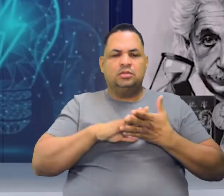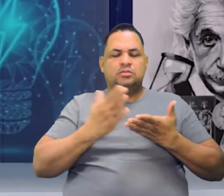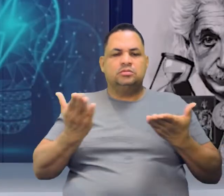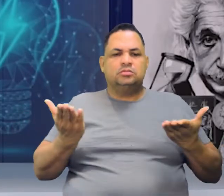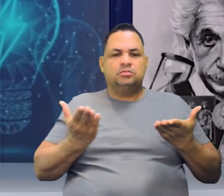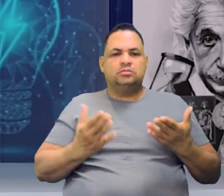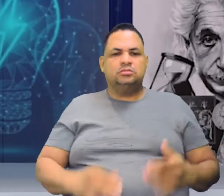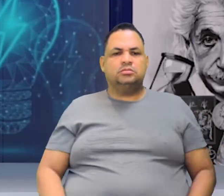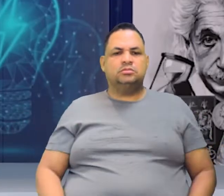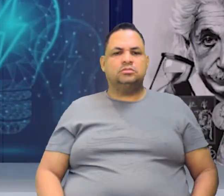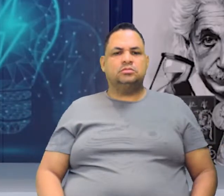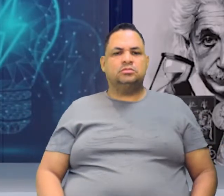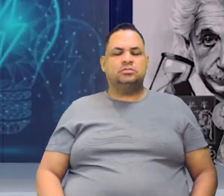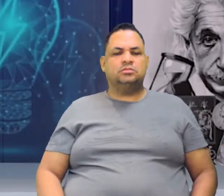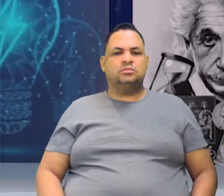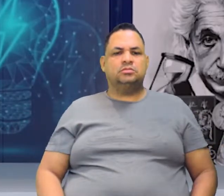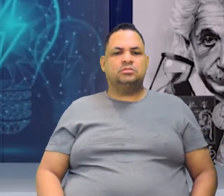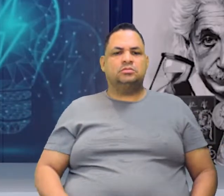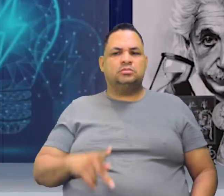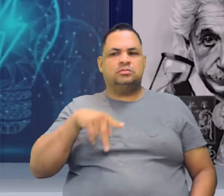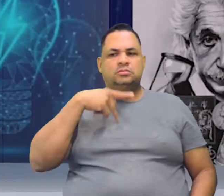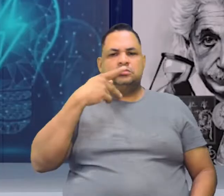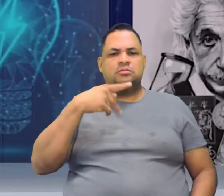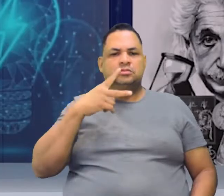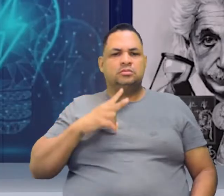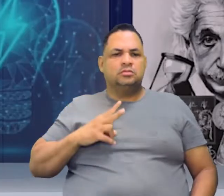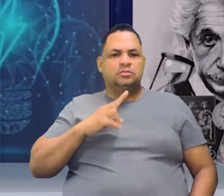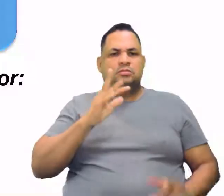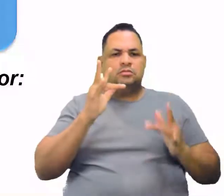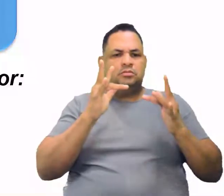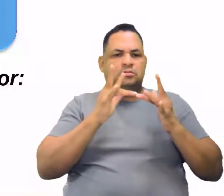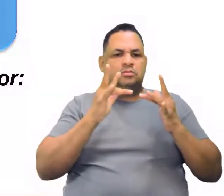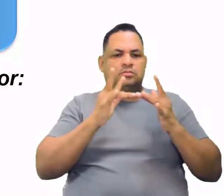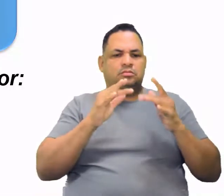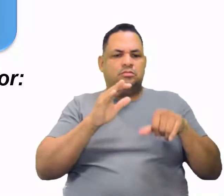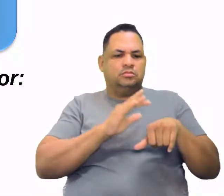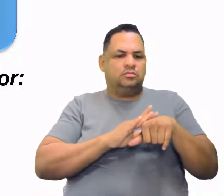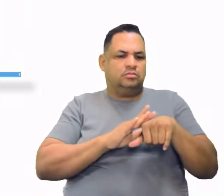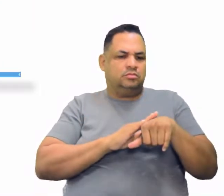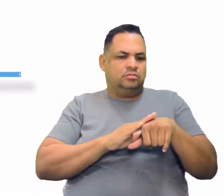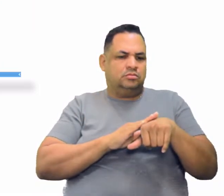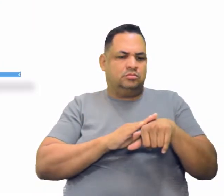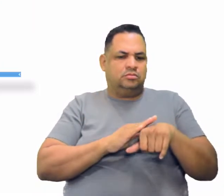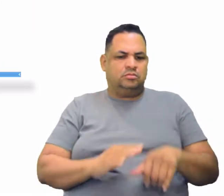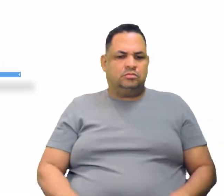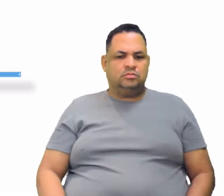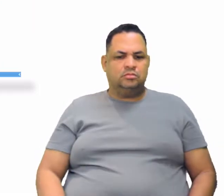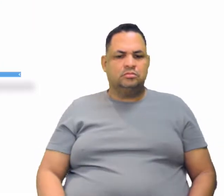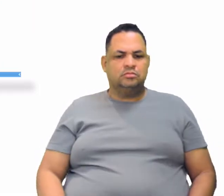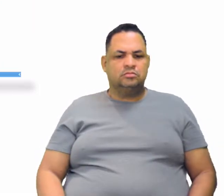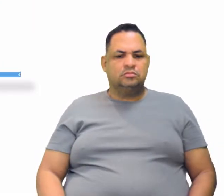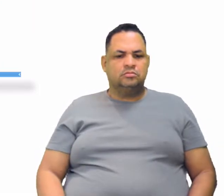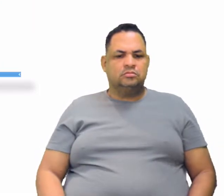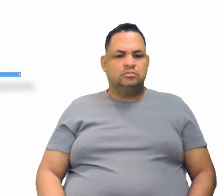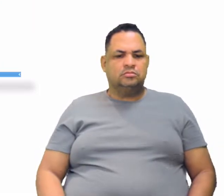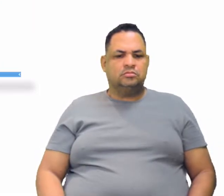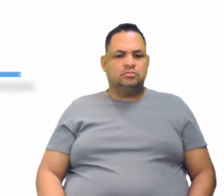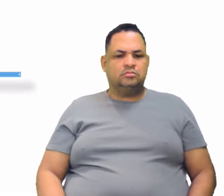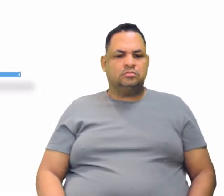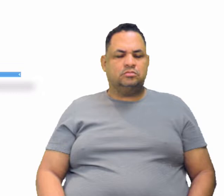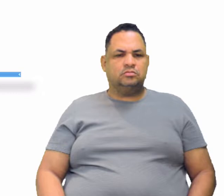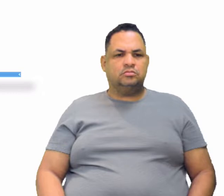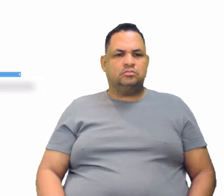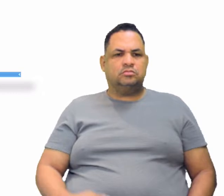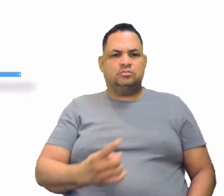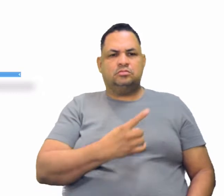ao movimento, tá? Então, vamos falar um pouco mais da força de atrito. Vamos lá? Então, pessoal, olha só. A força de atrito,